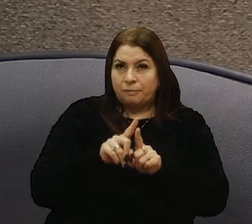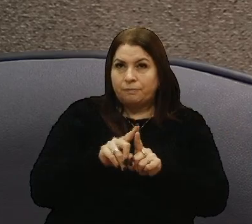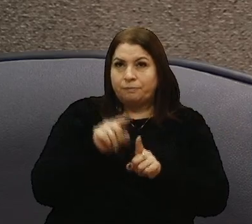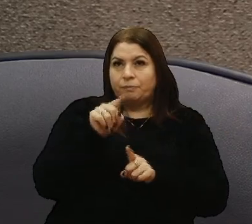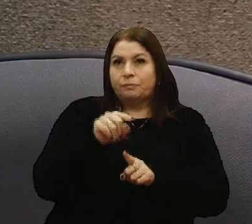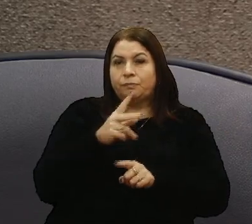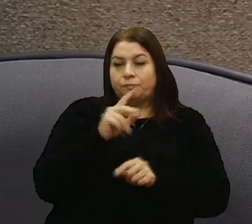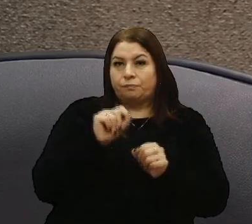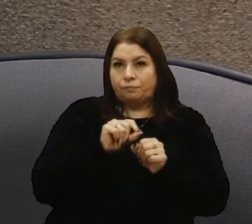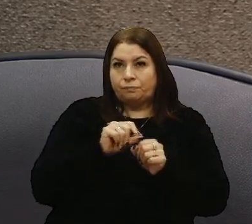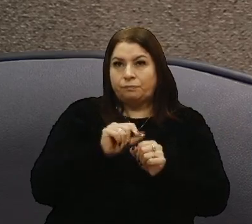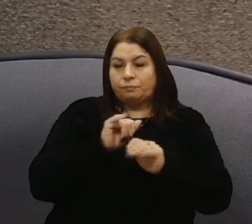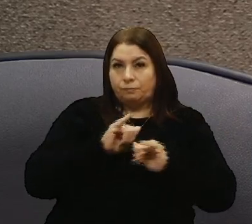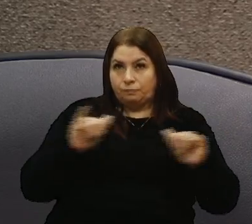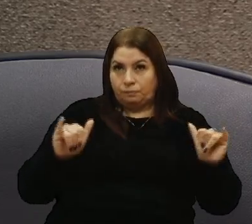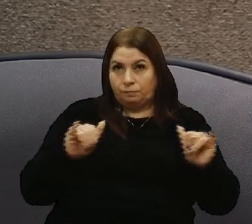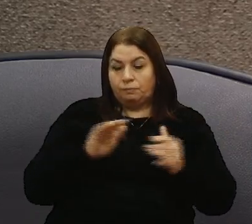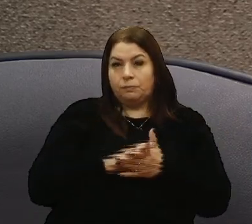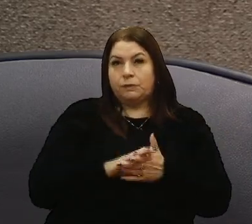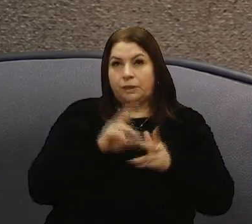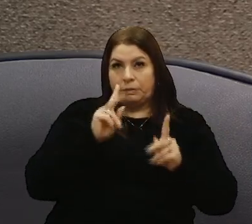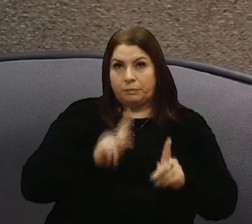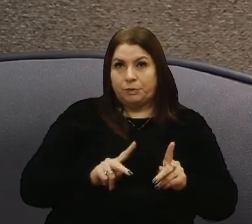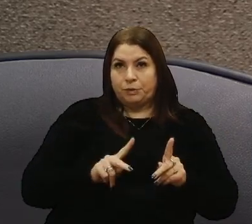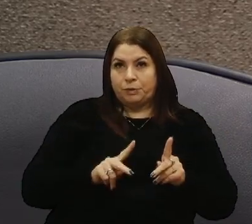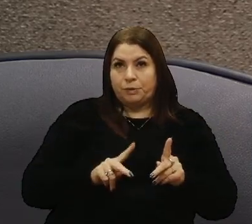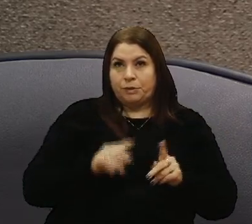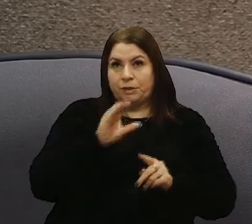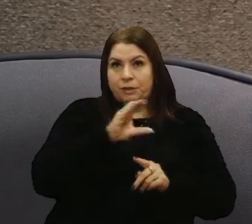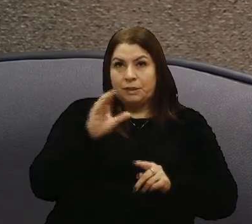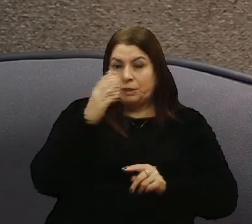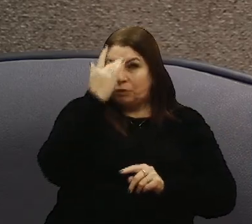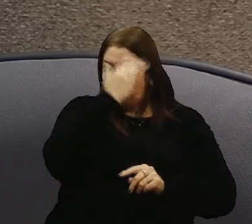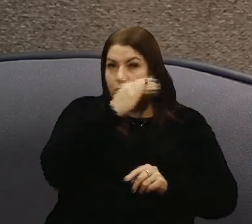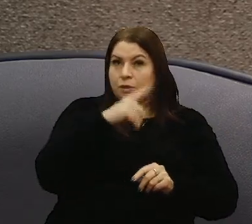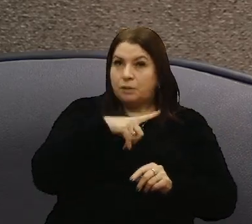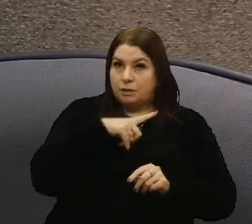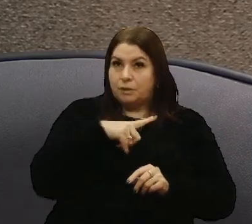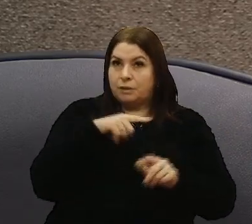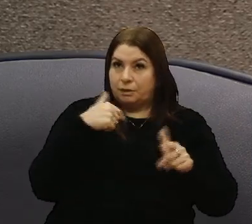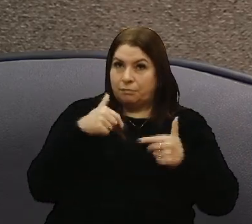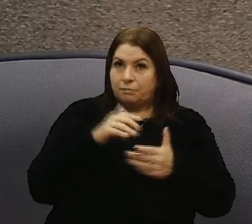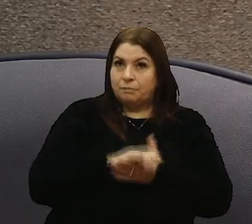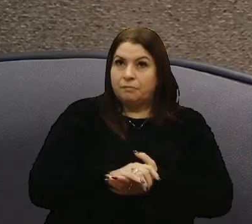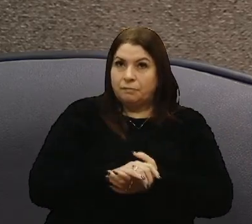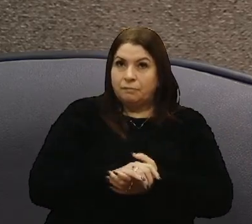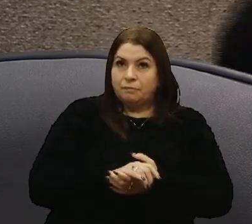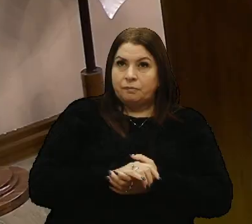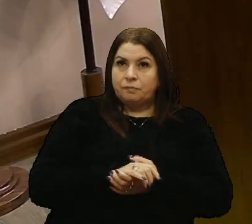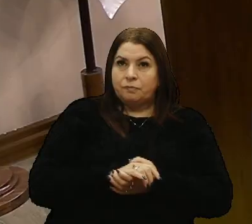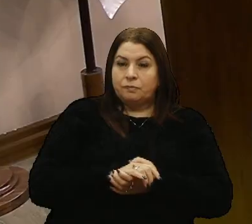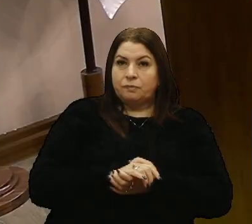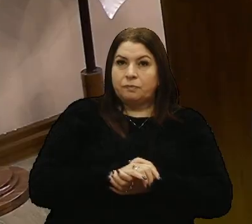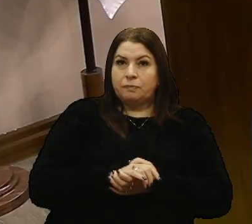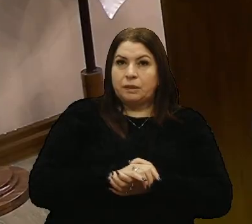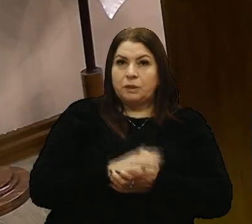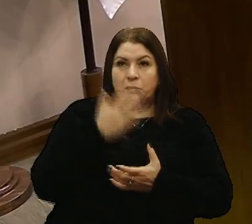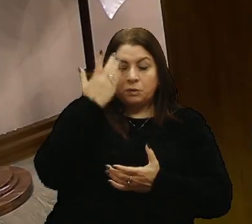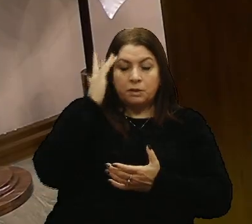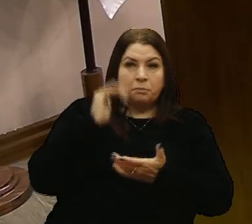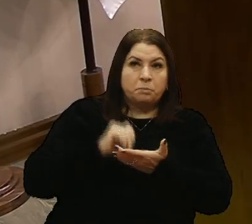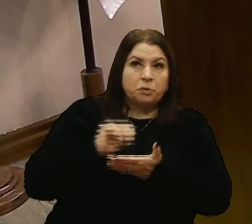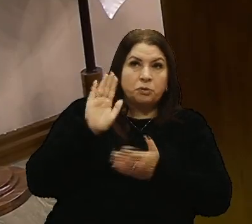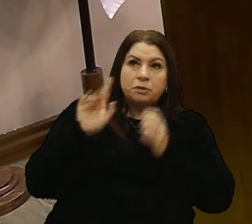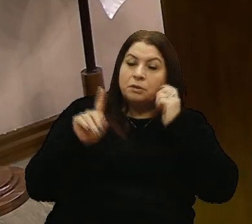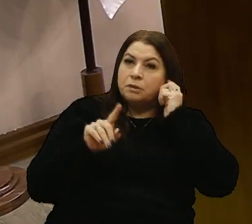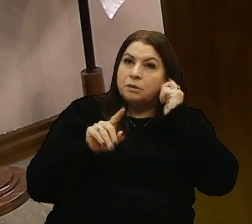eu já faço um recado, né? Para o pessoal dos CCs do Adiló também, né? Tem que trabalhar. Eu não sei quem tinha pedido